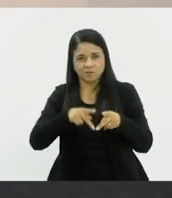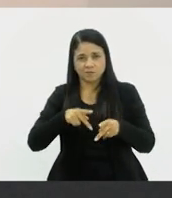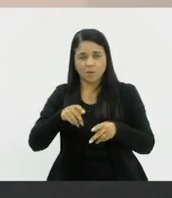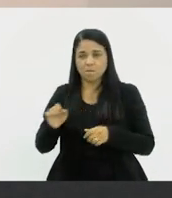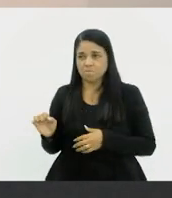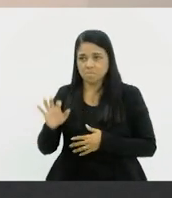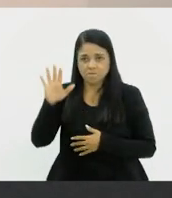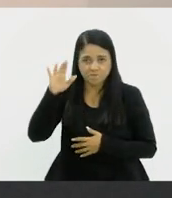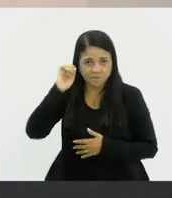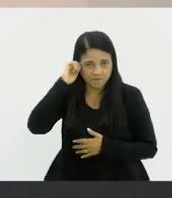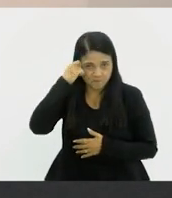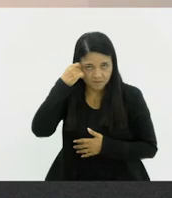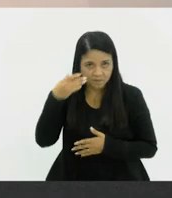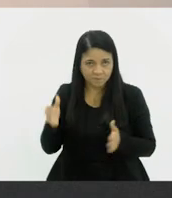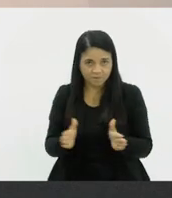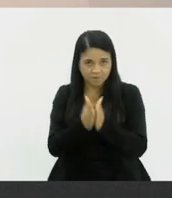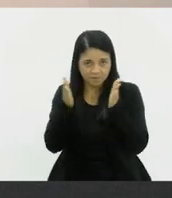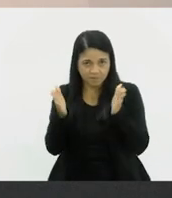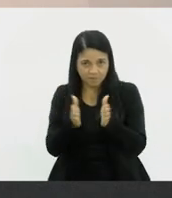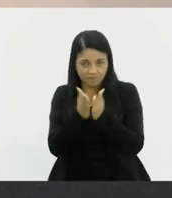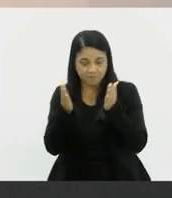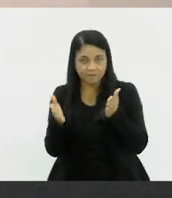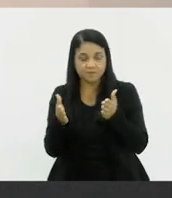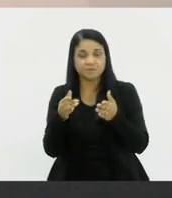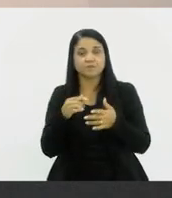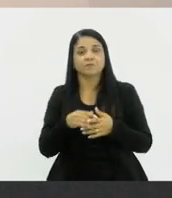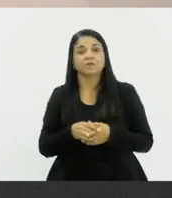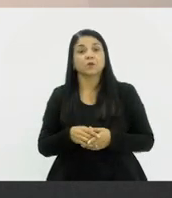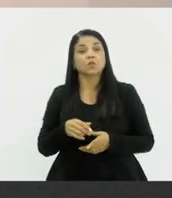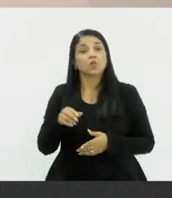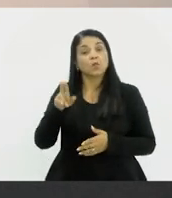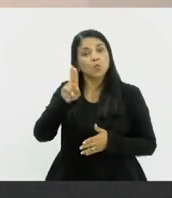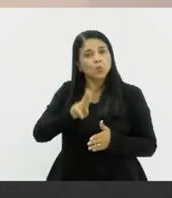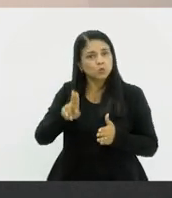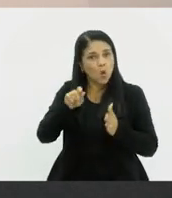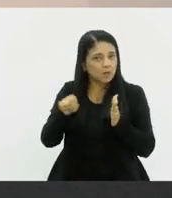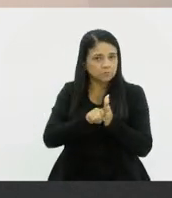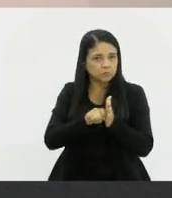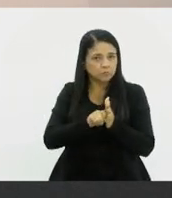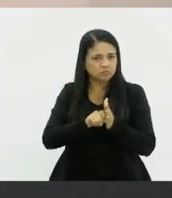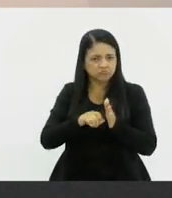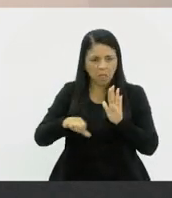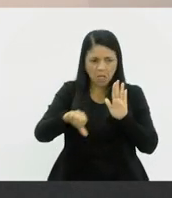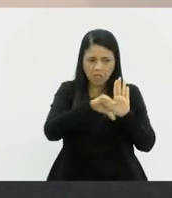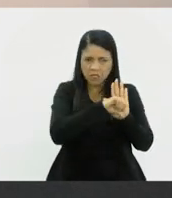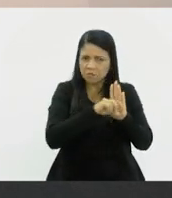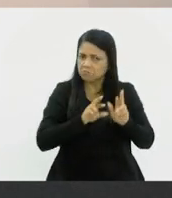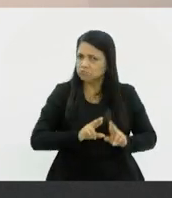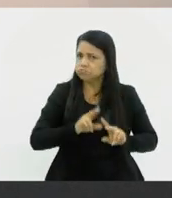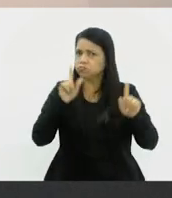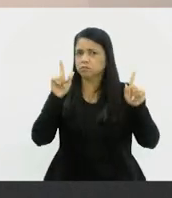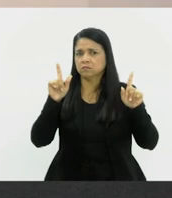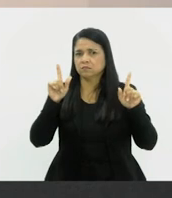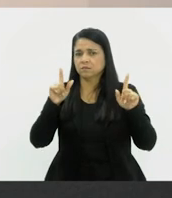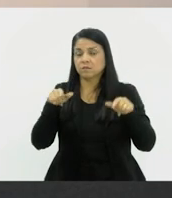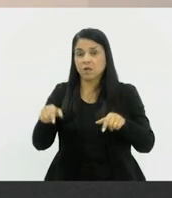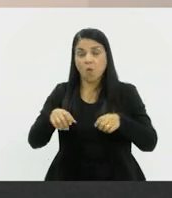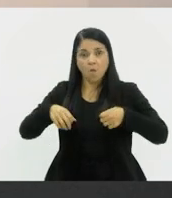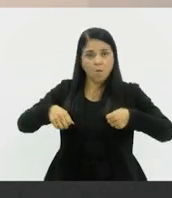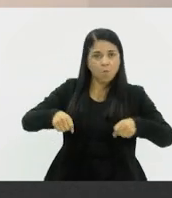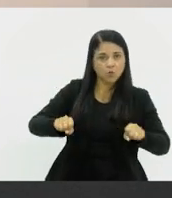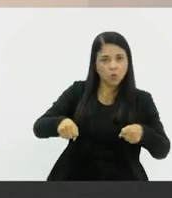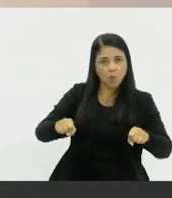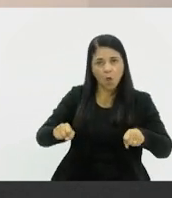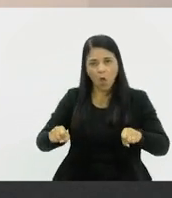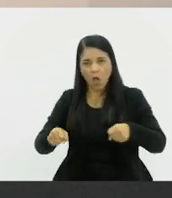E com isso tudo eh o usuário não é criminoso o usuário ele é o motoboy que entrega